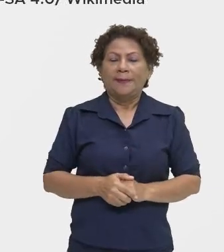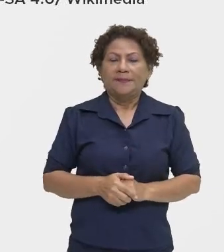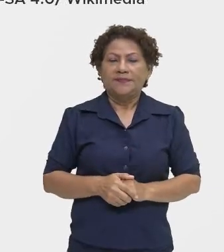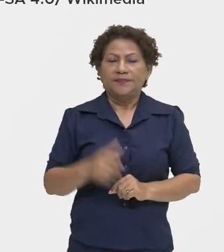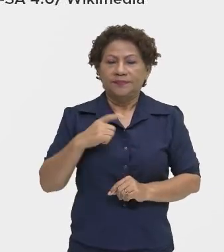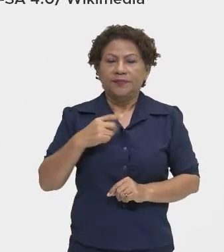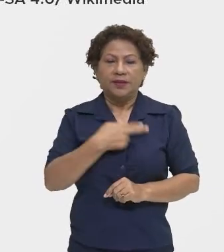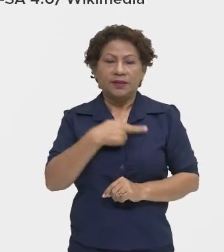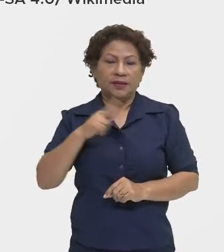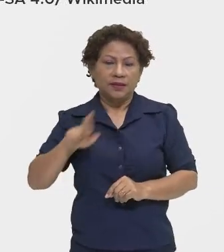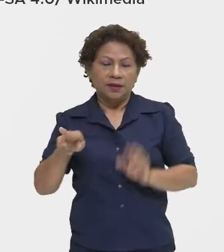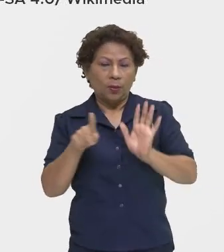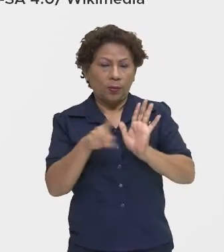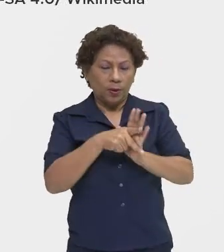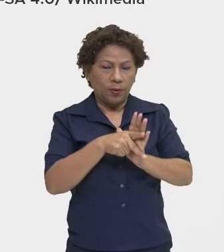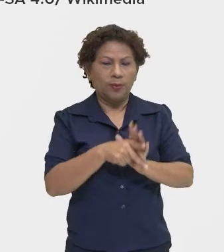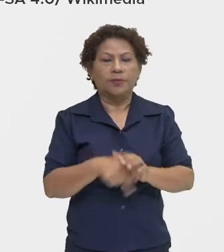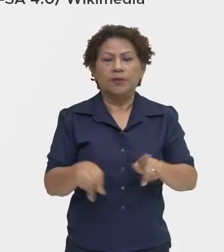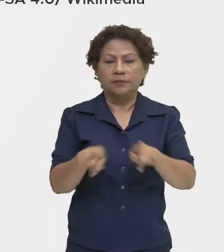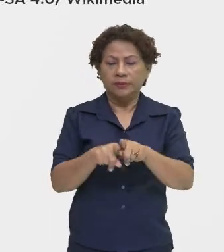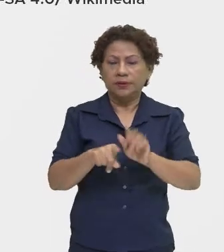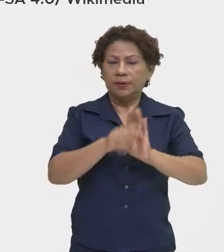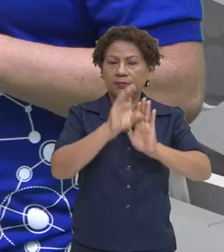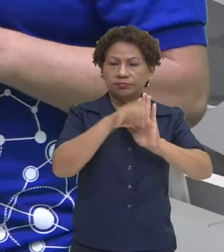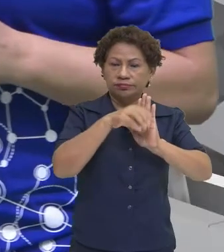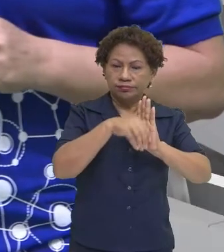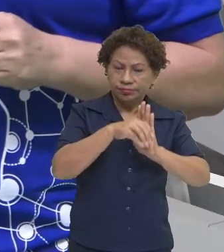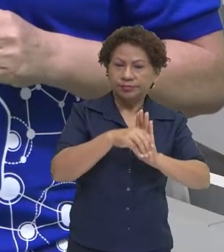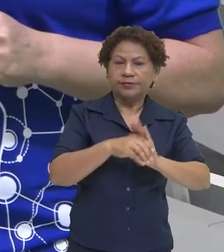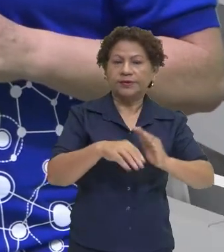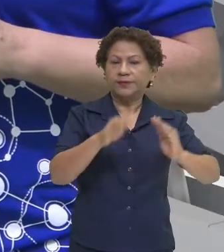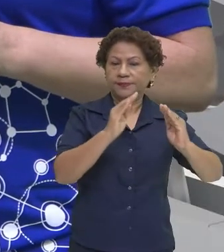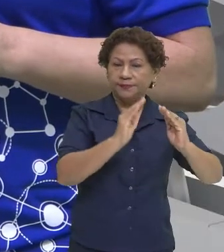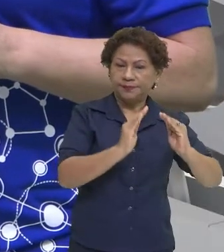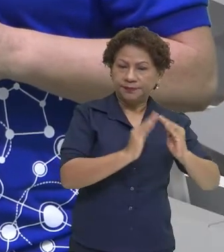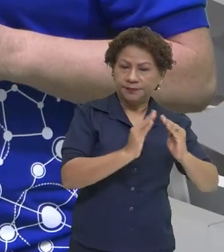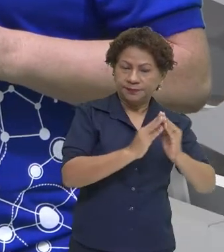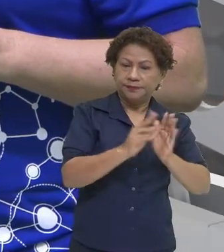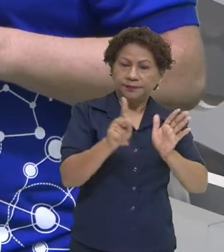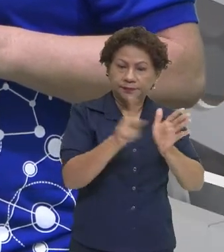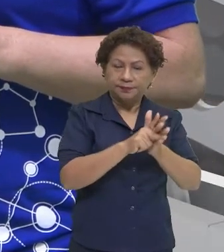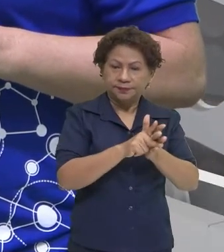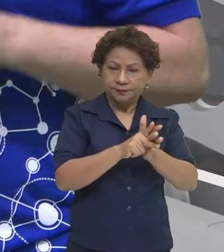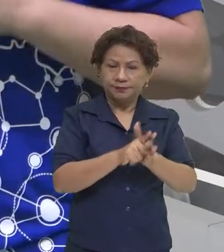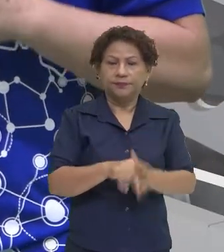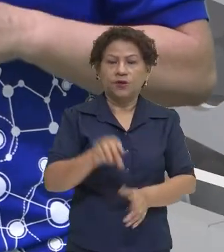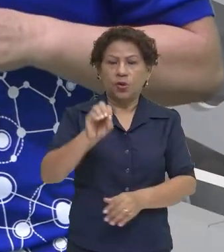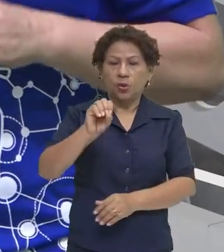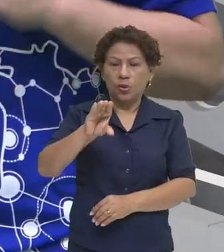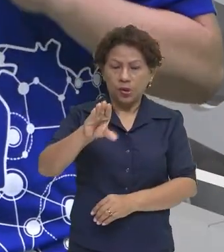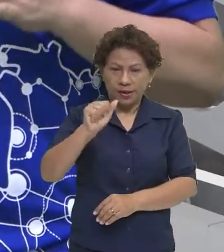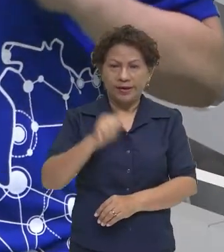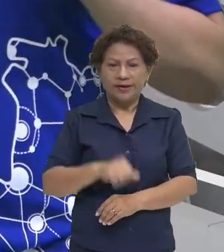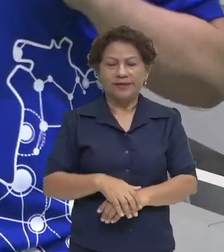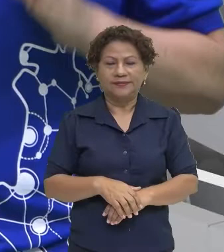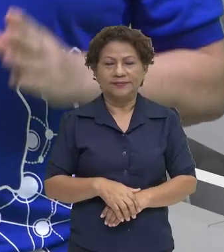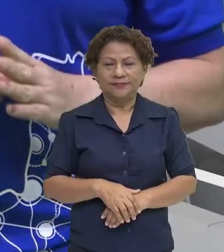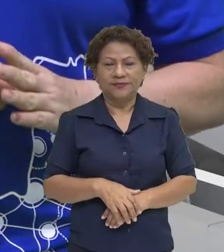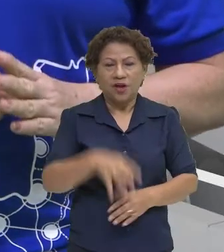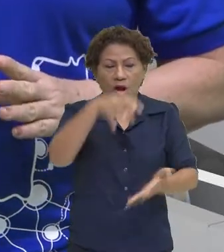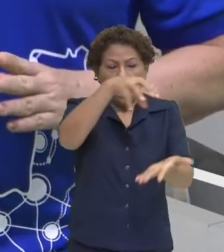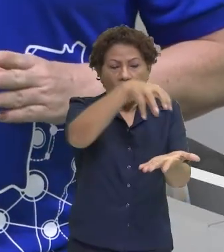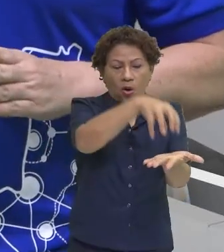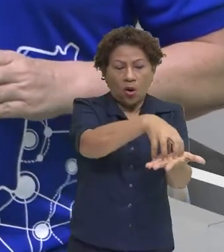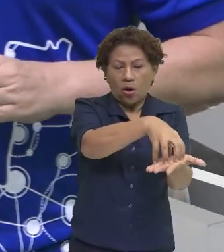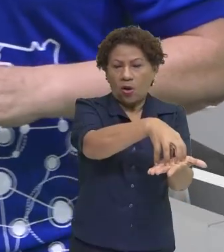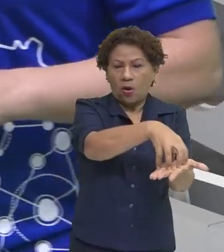para vocês os conceitos das moradias. Aqui eu trouxe a imagem para vocês da oca. Claro, aquilo que eu